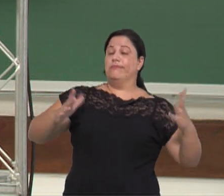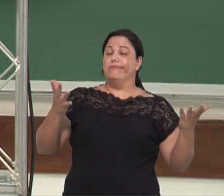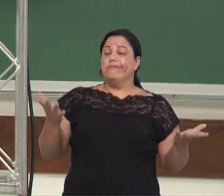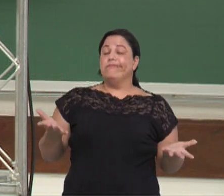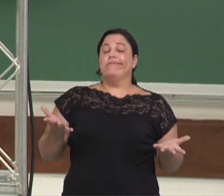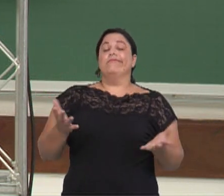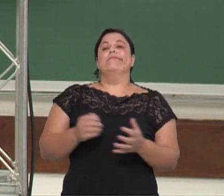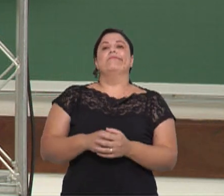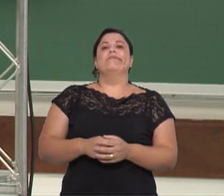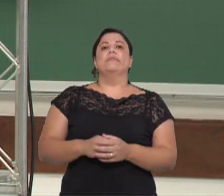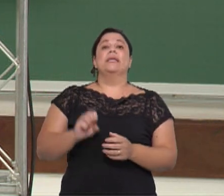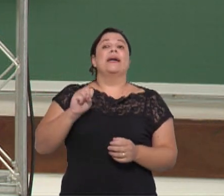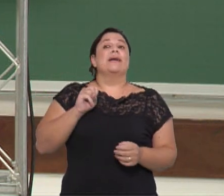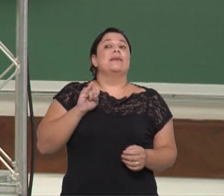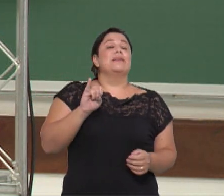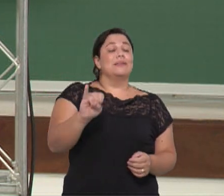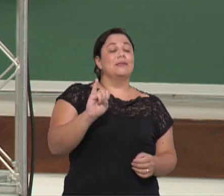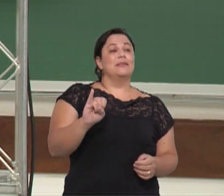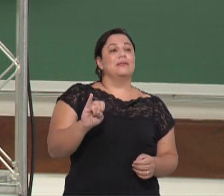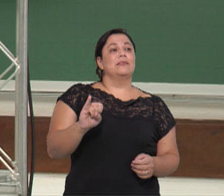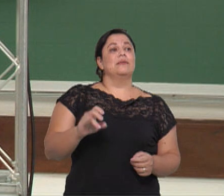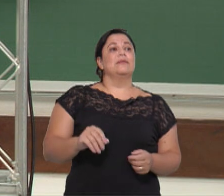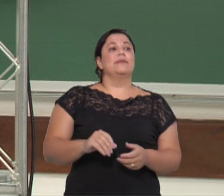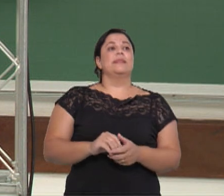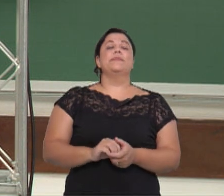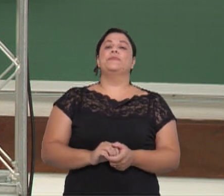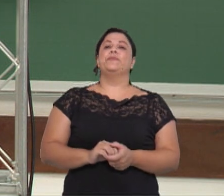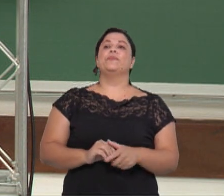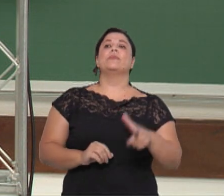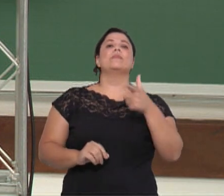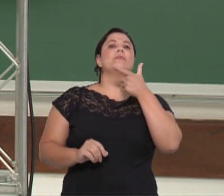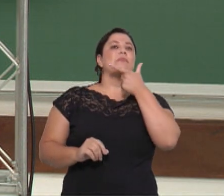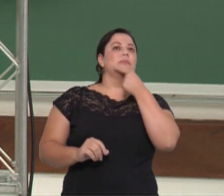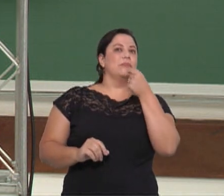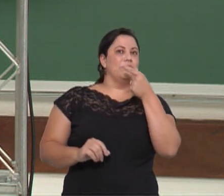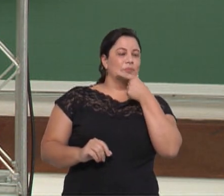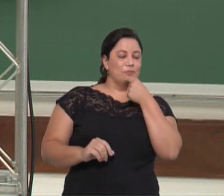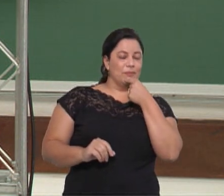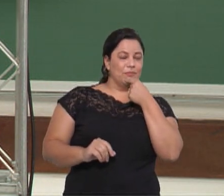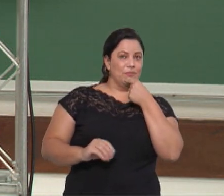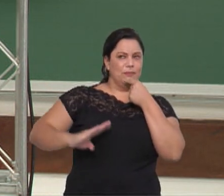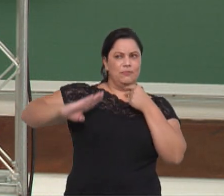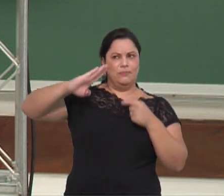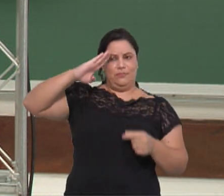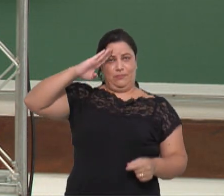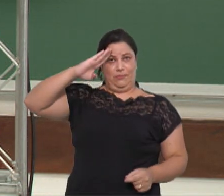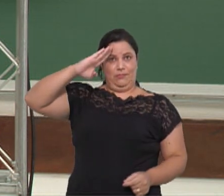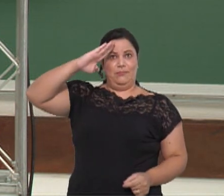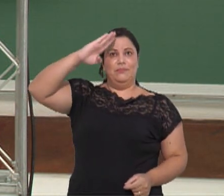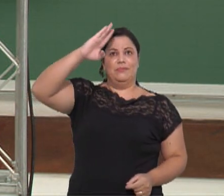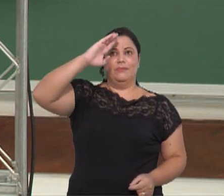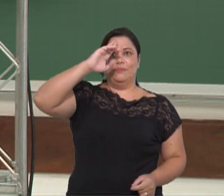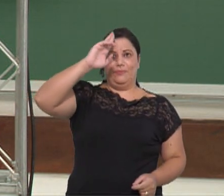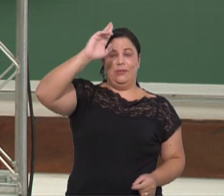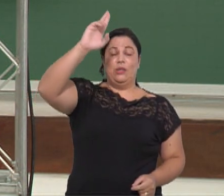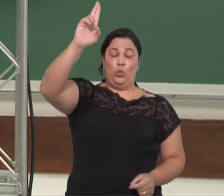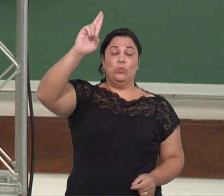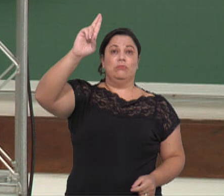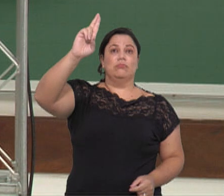acontecido se um homem, chefe do exército, futuramente não tivesse sido convidado